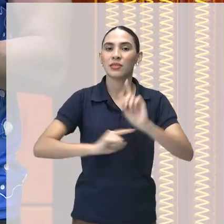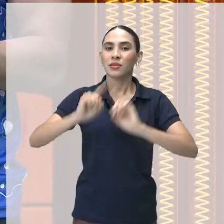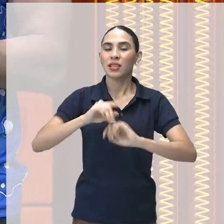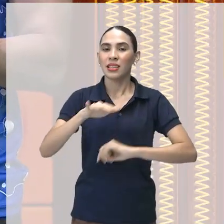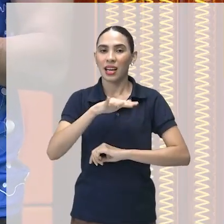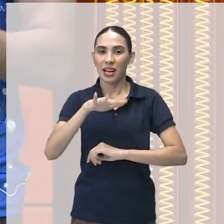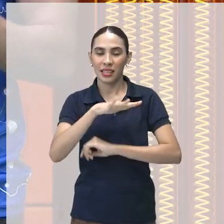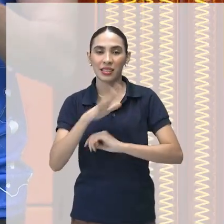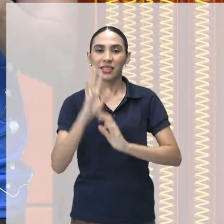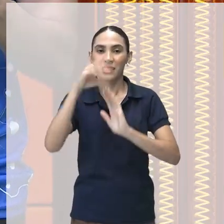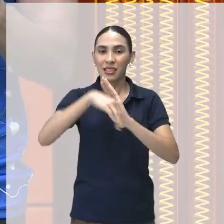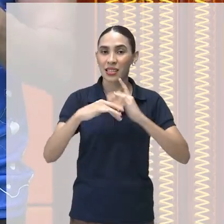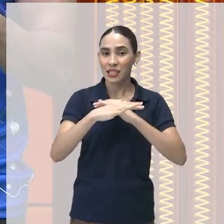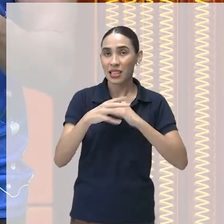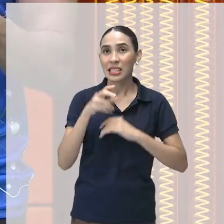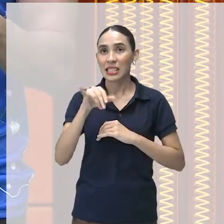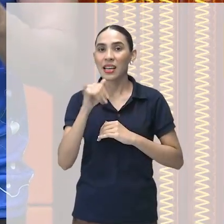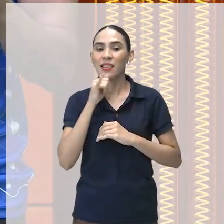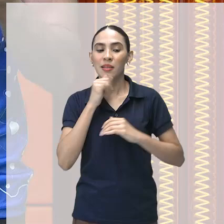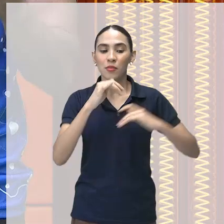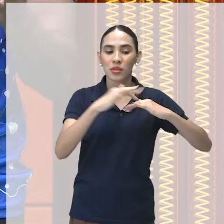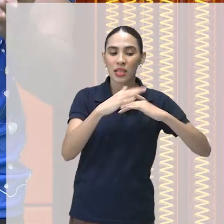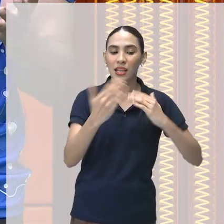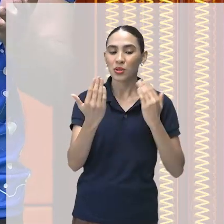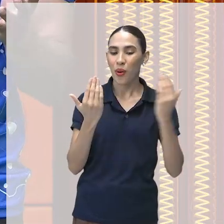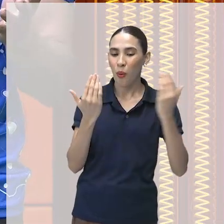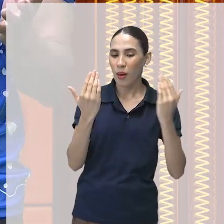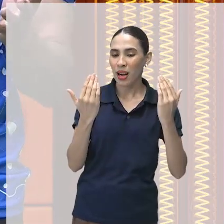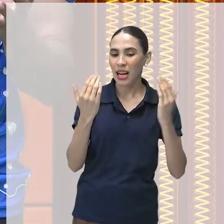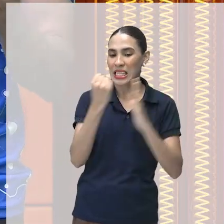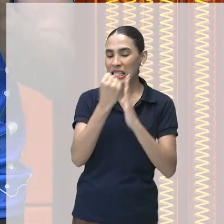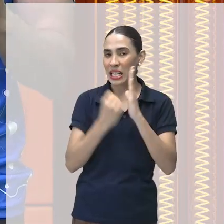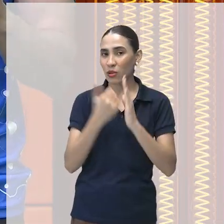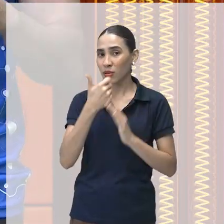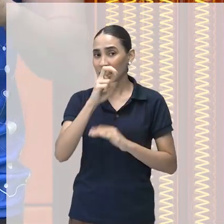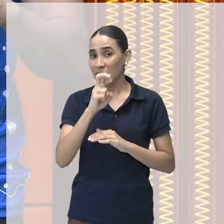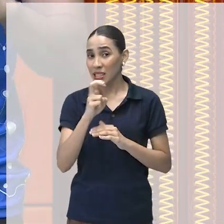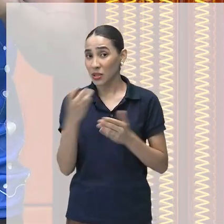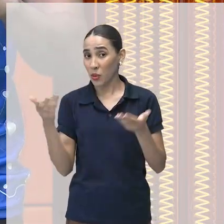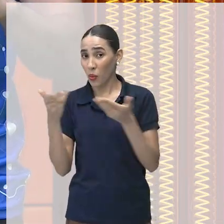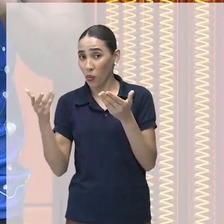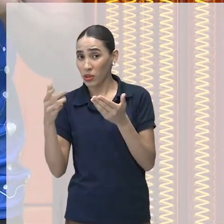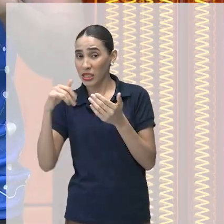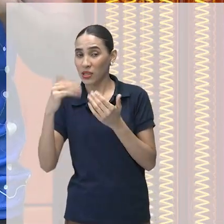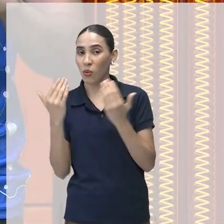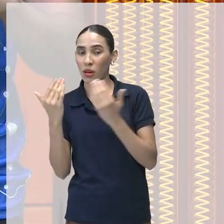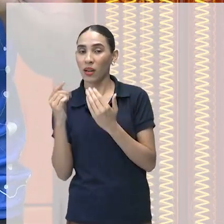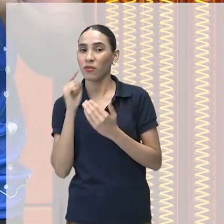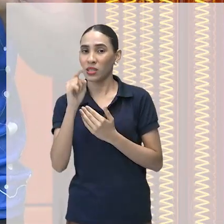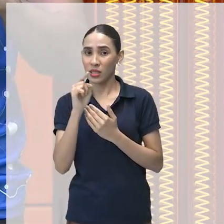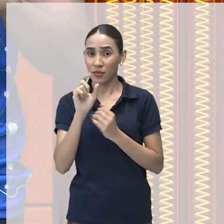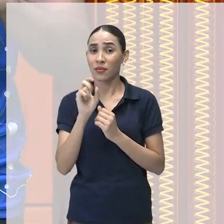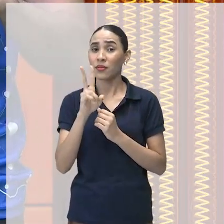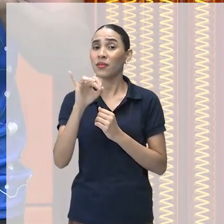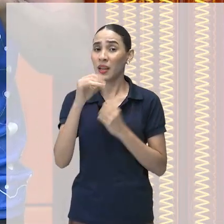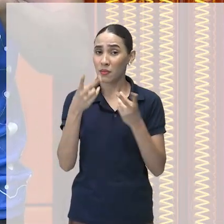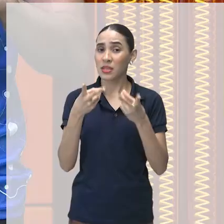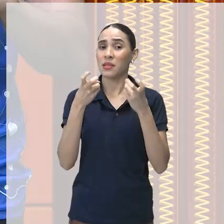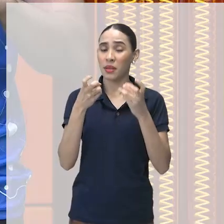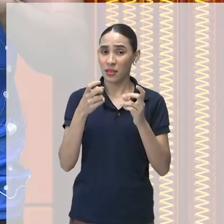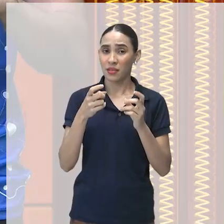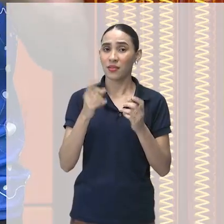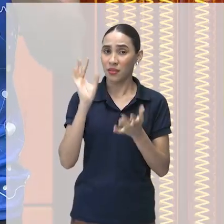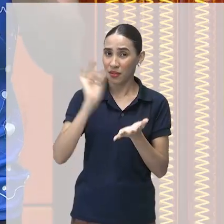ambiente urbano. Se a gente comparar uma cidade lá do século XV com uma cidade atual, você pode verificar que